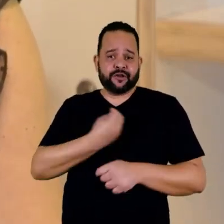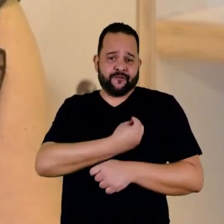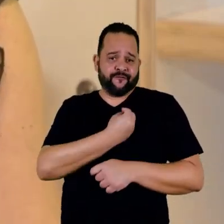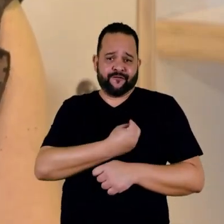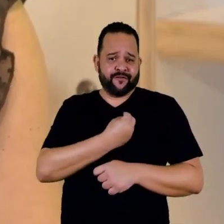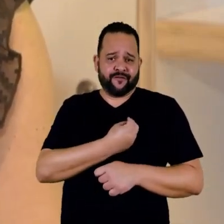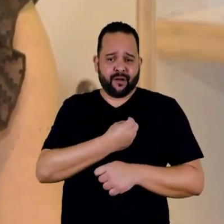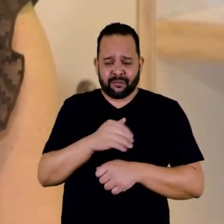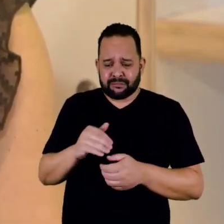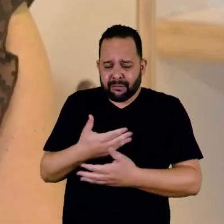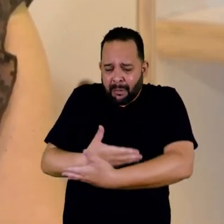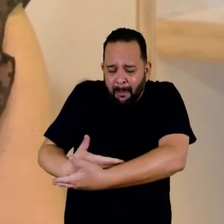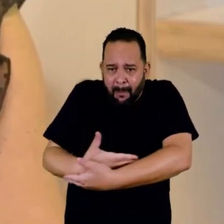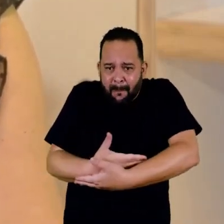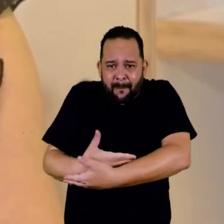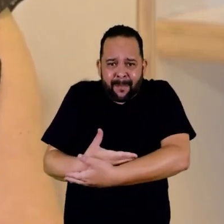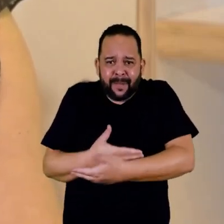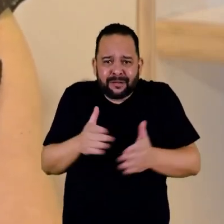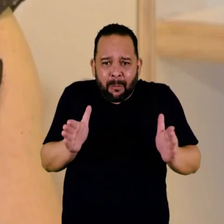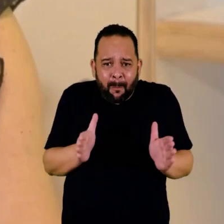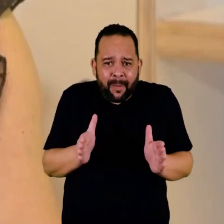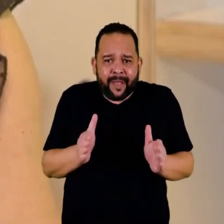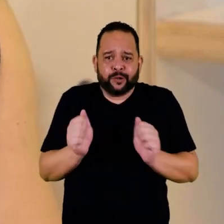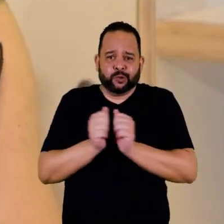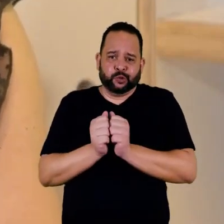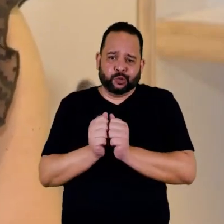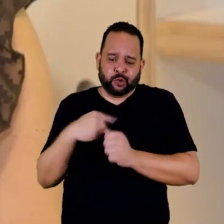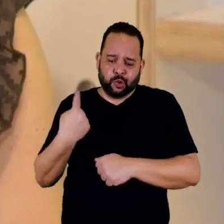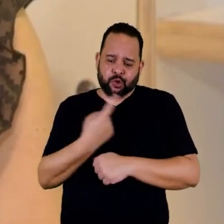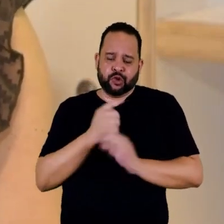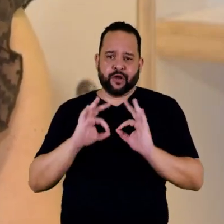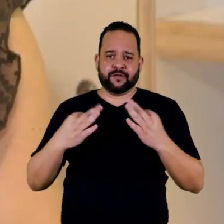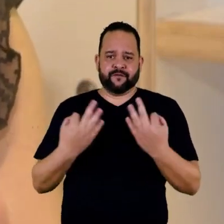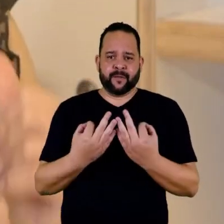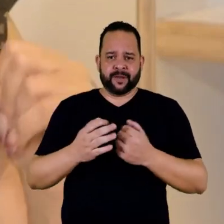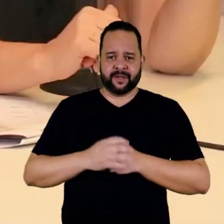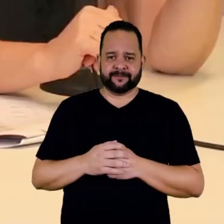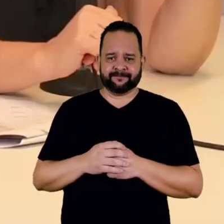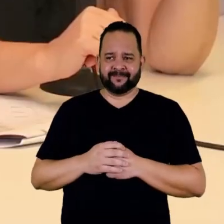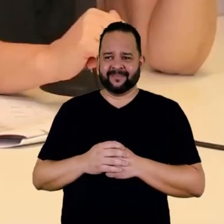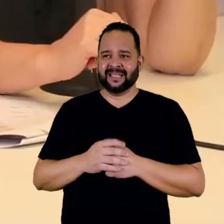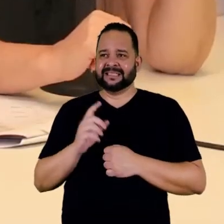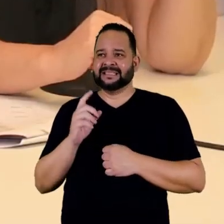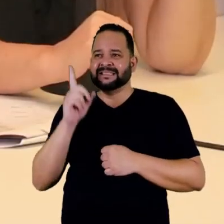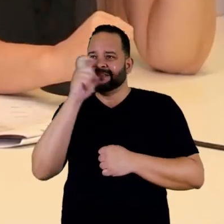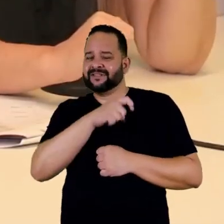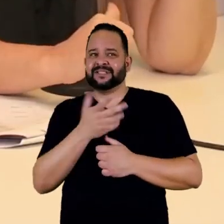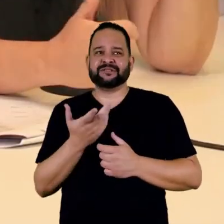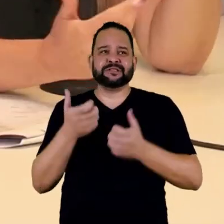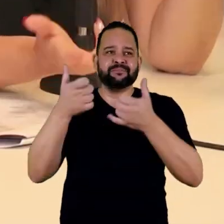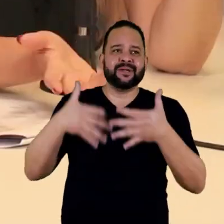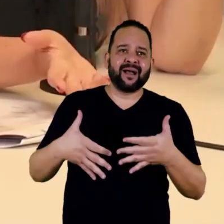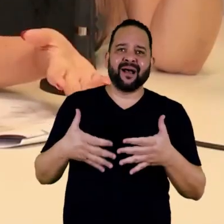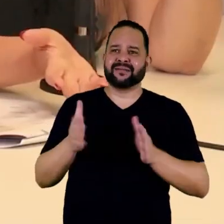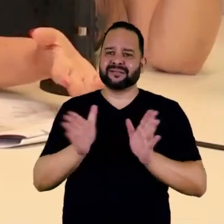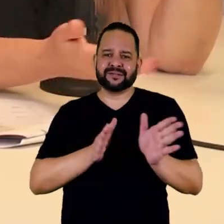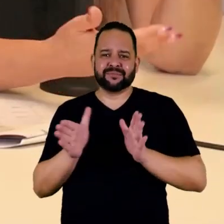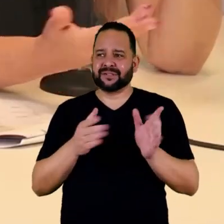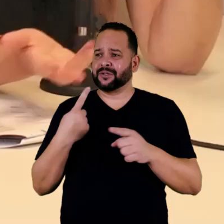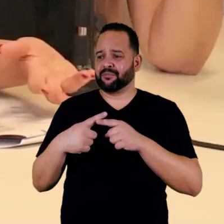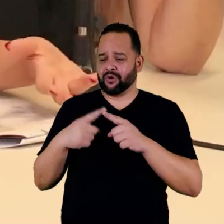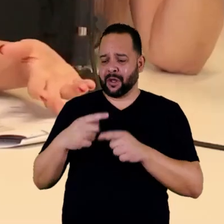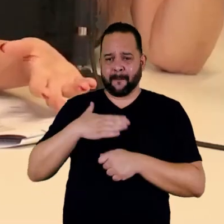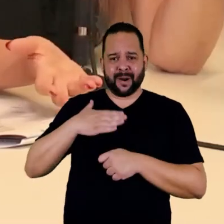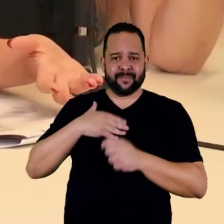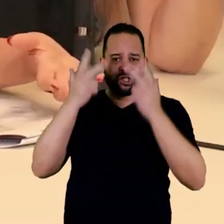vida desde que ela era recém-nascida conosco é que é difícil falar de acessibilidade para quem vive e com quem é porque para mim